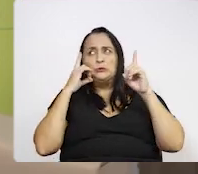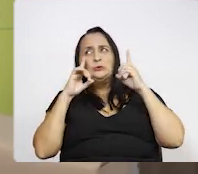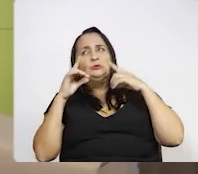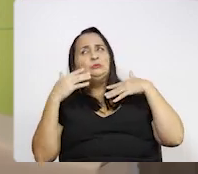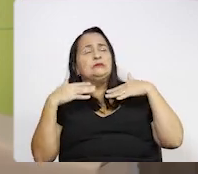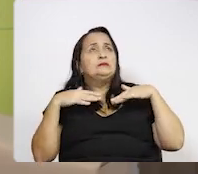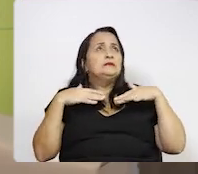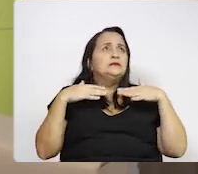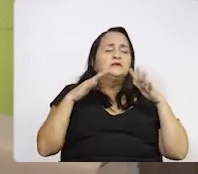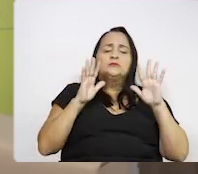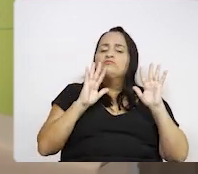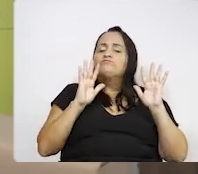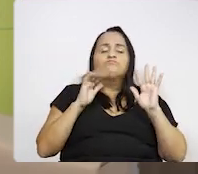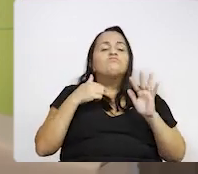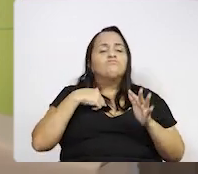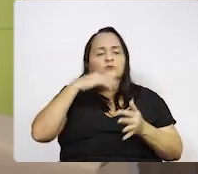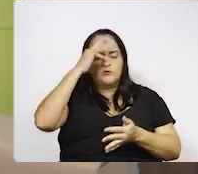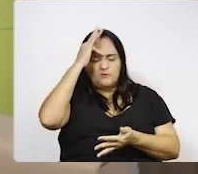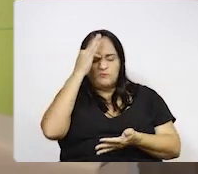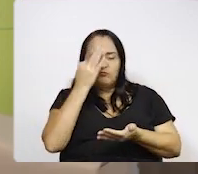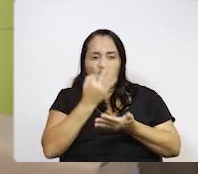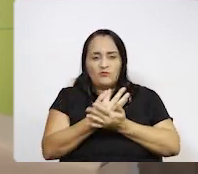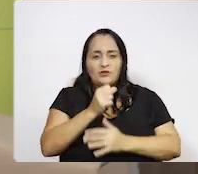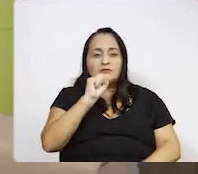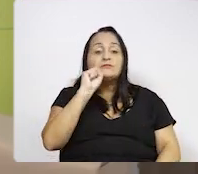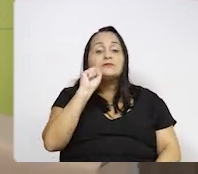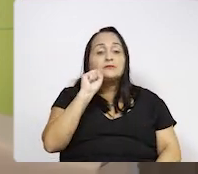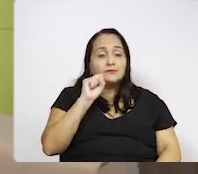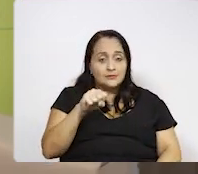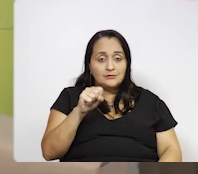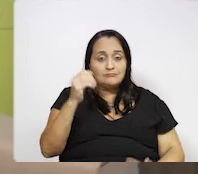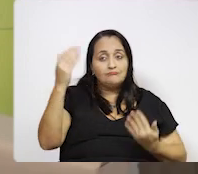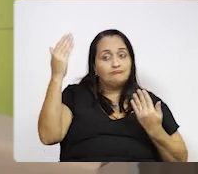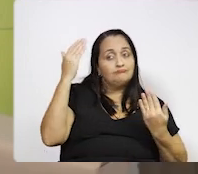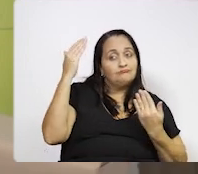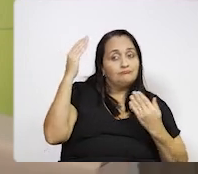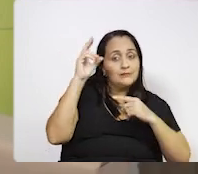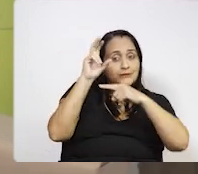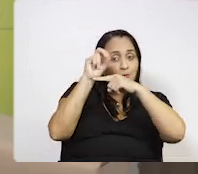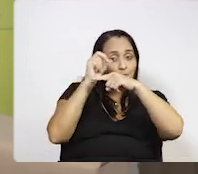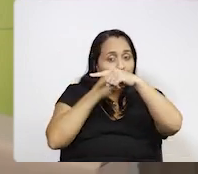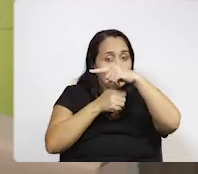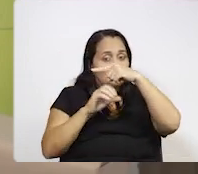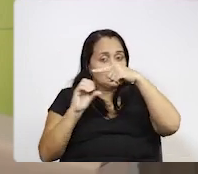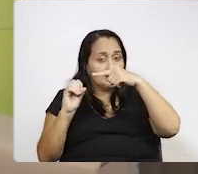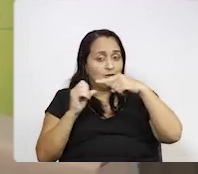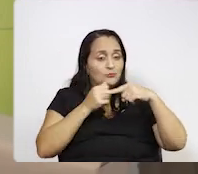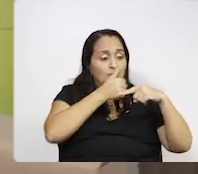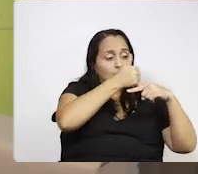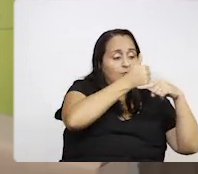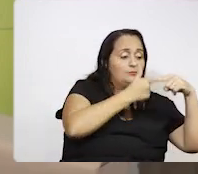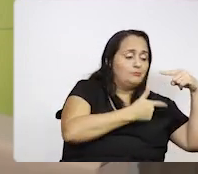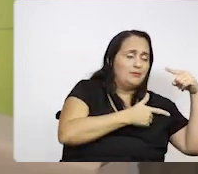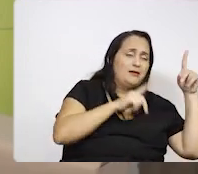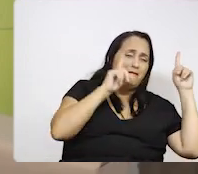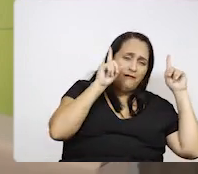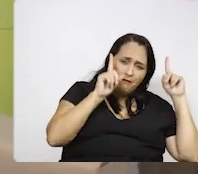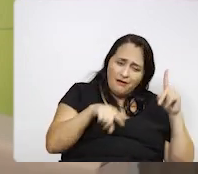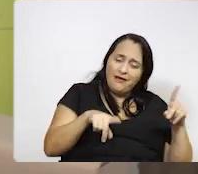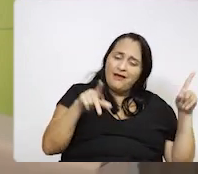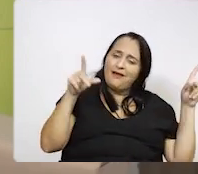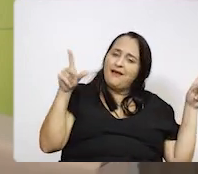duvidar, com toda a minha fé, eu digo que são frações equivalentes e você também pode dizer a mesma coisa, tá?